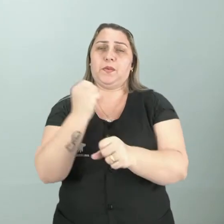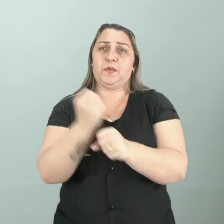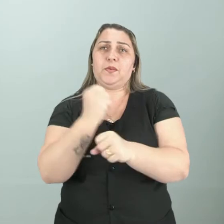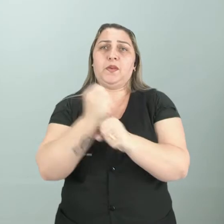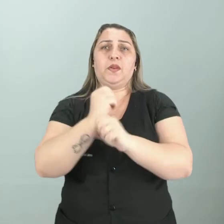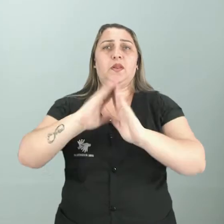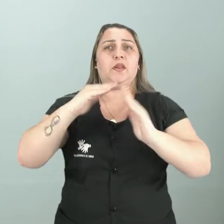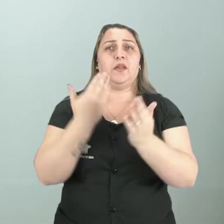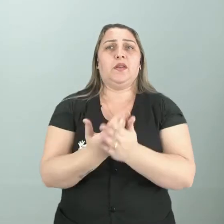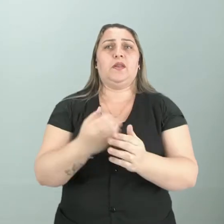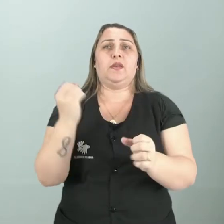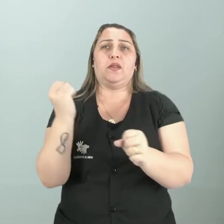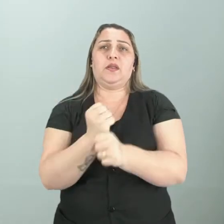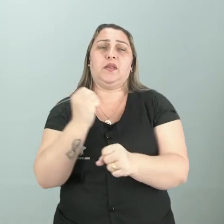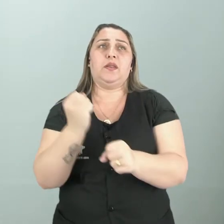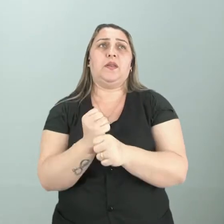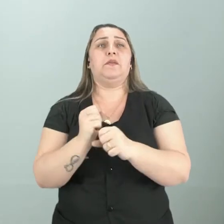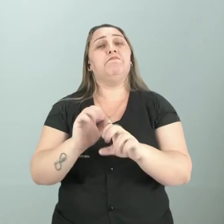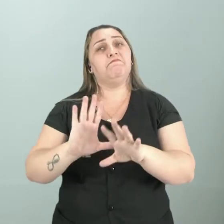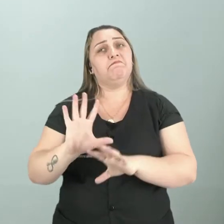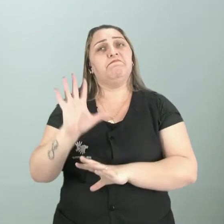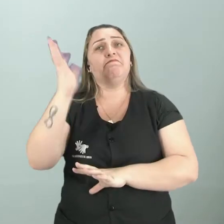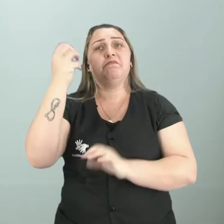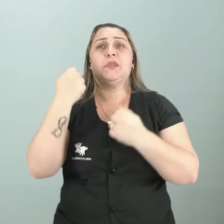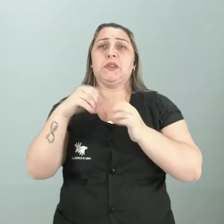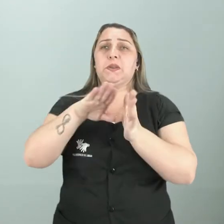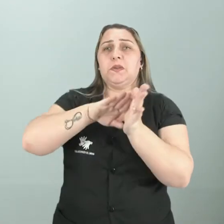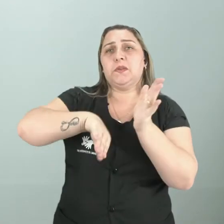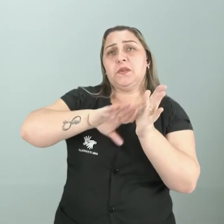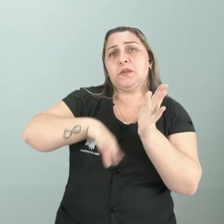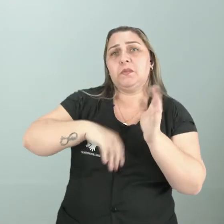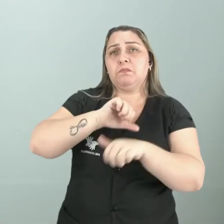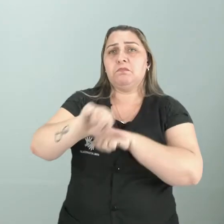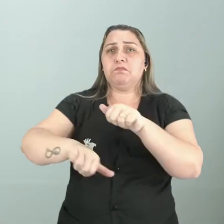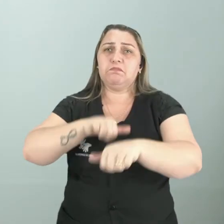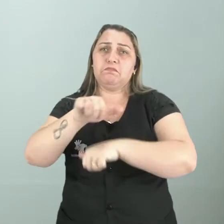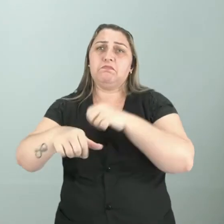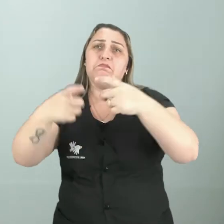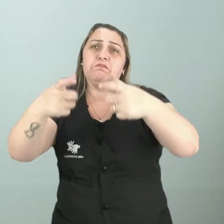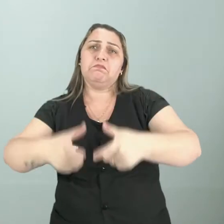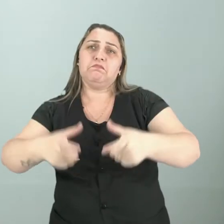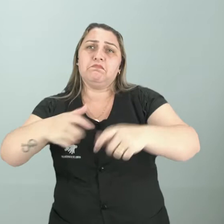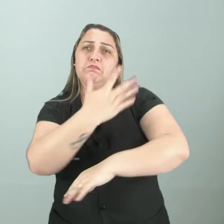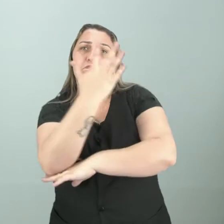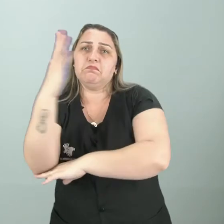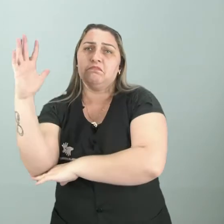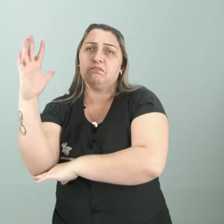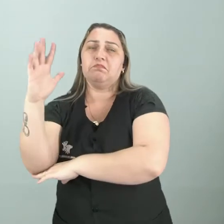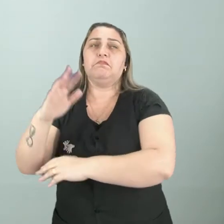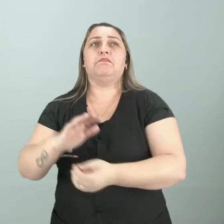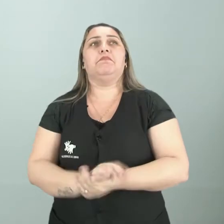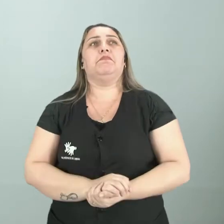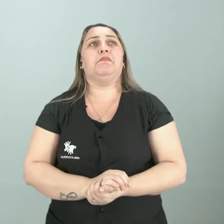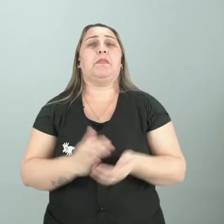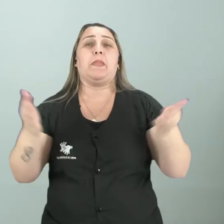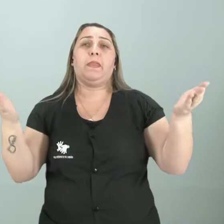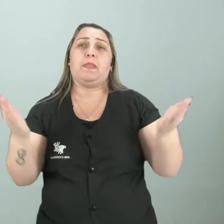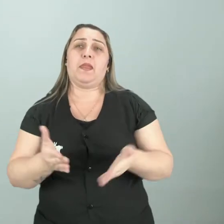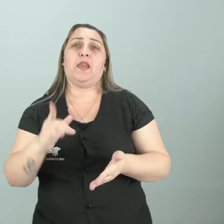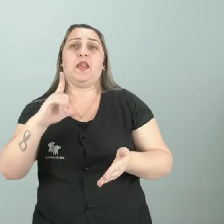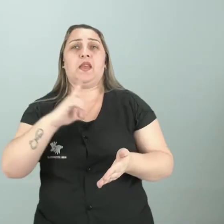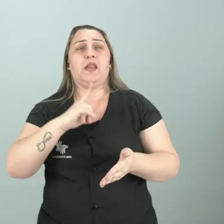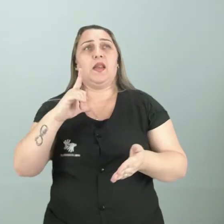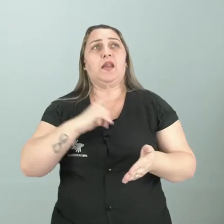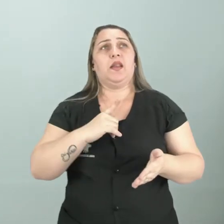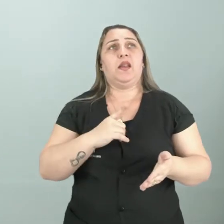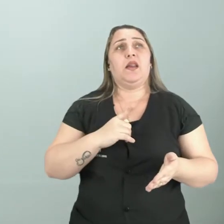construir escolas, e para isso acontecer é necessário fazer a modificação da paisagem. Então, agora nós temos que tipo